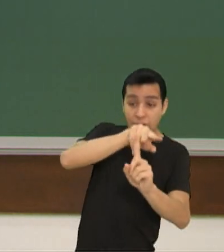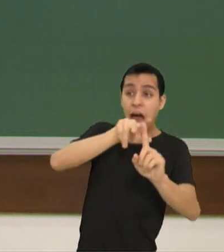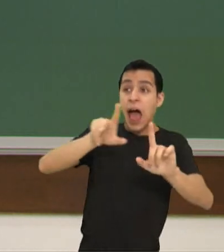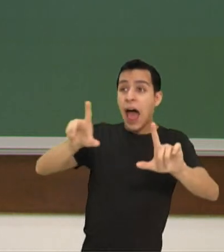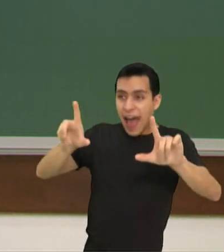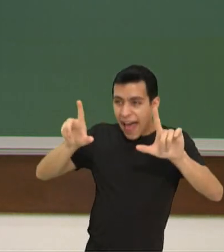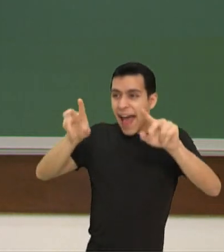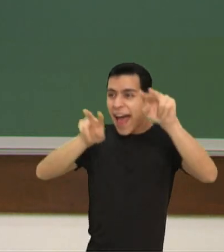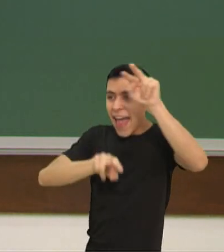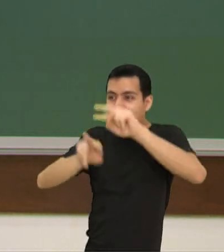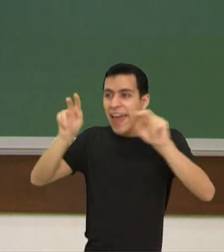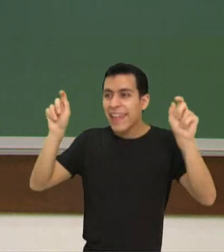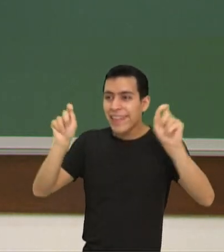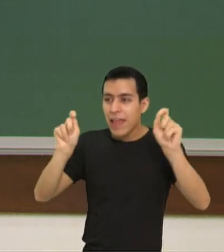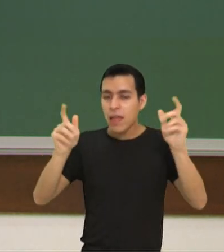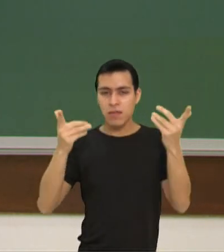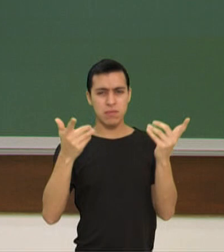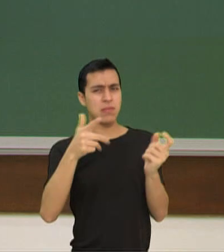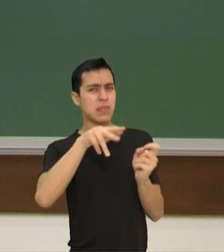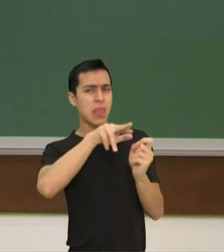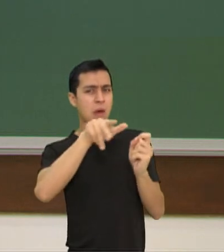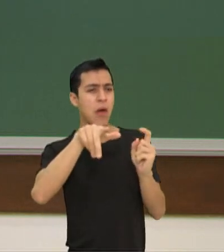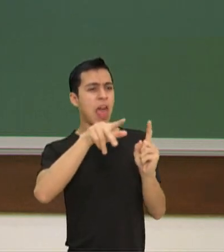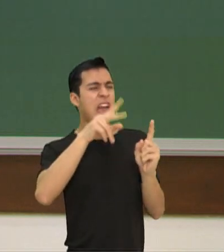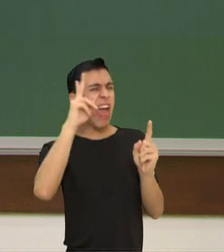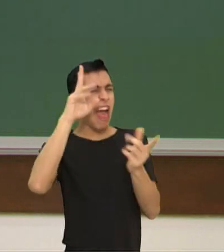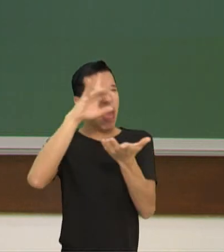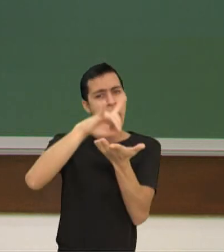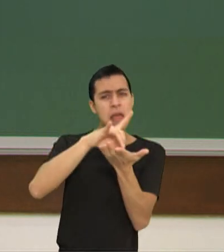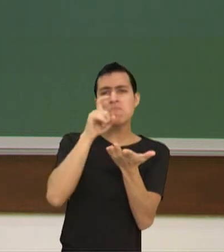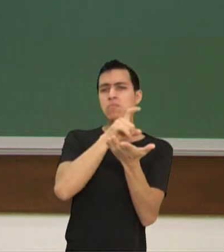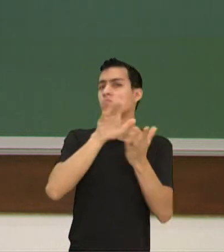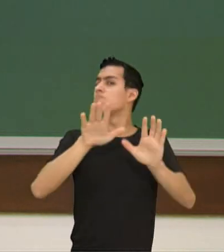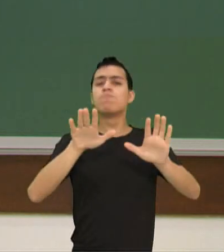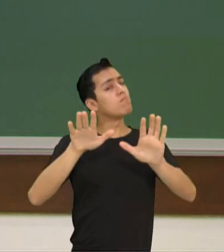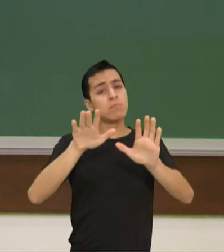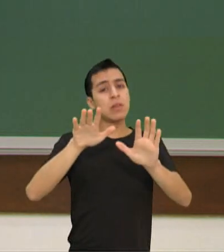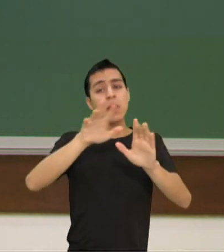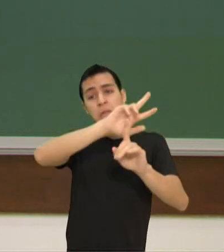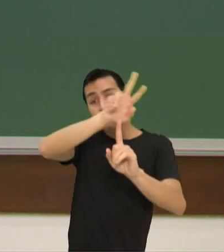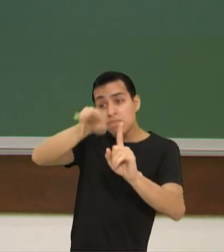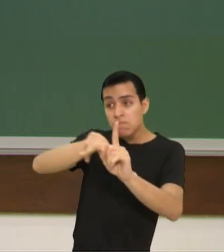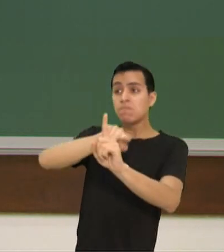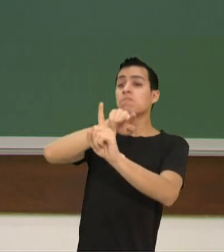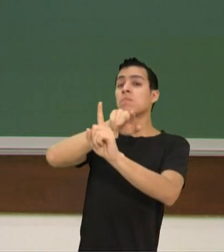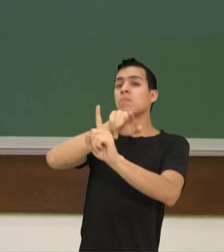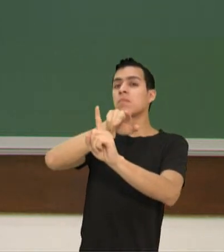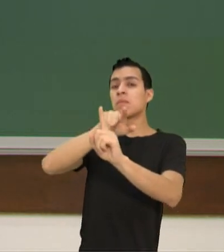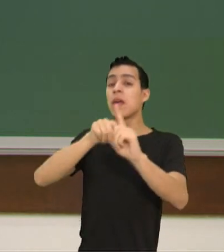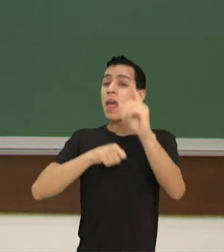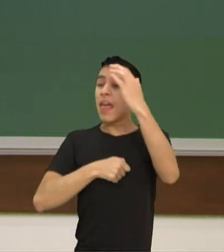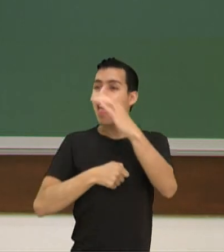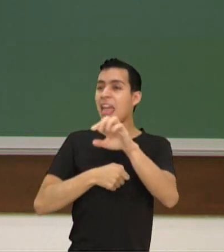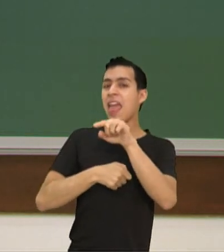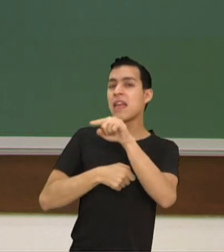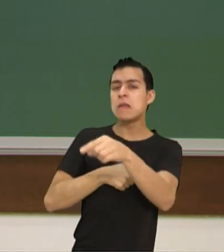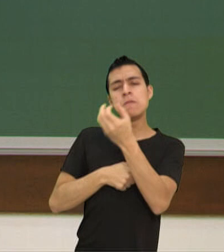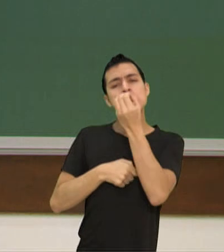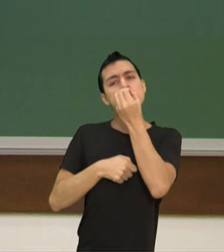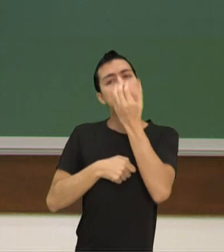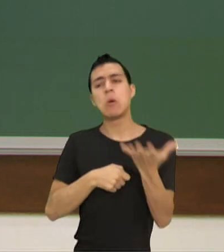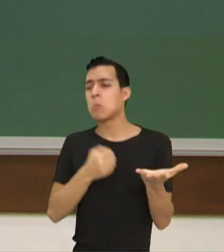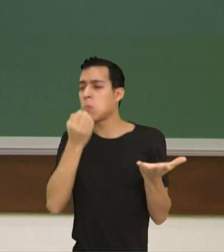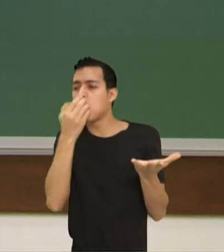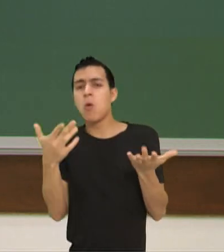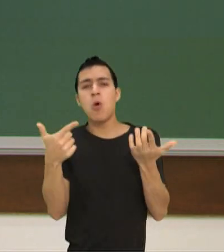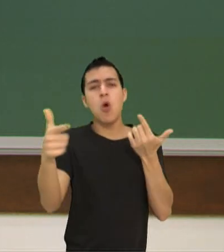você tem que estar atento. Não é que ela é mais verdadeira ou menos verdadeira, ela é uma outra forma. É uma ciência tão boa quanto as